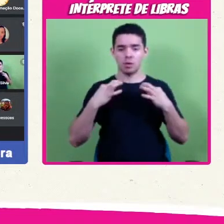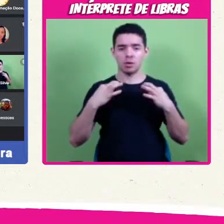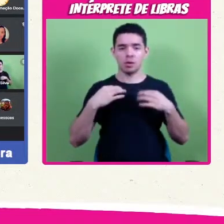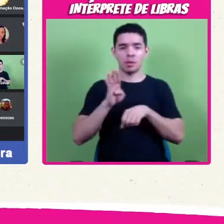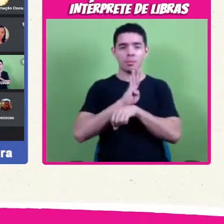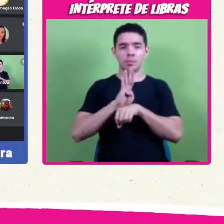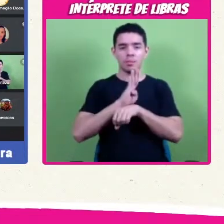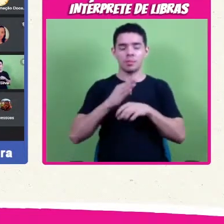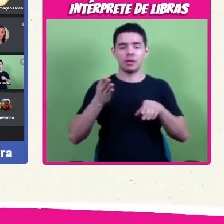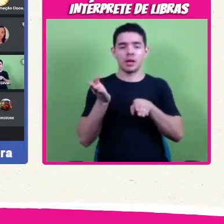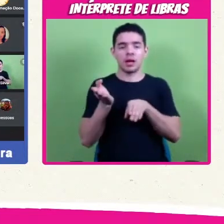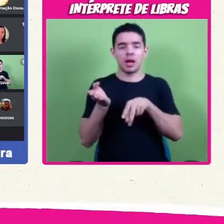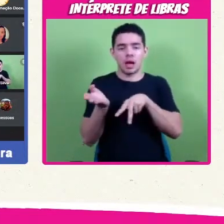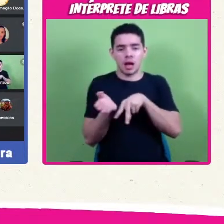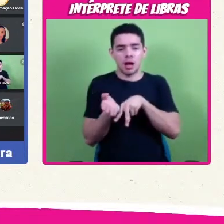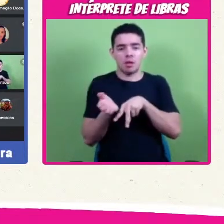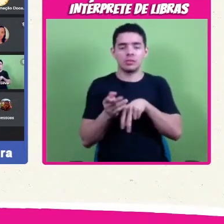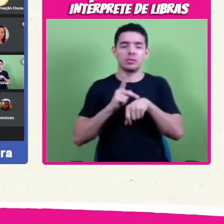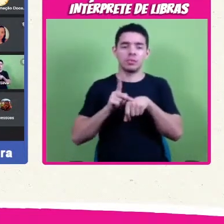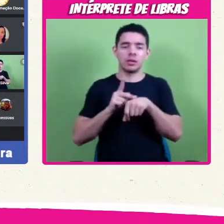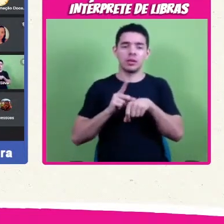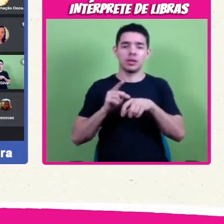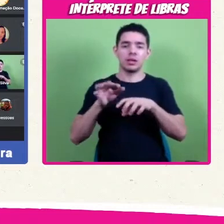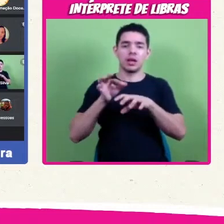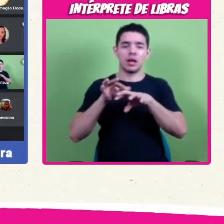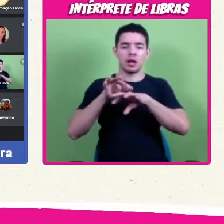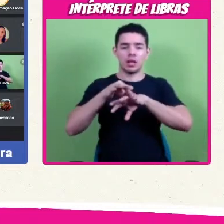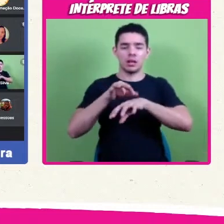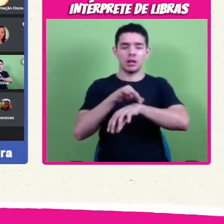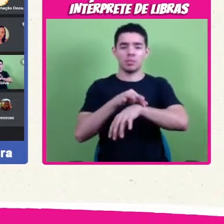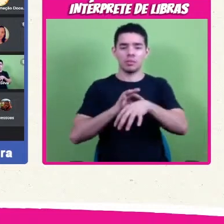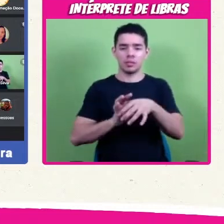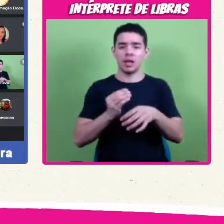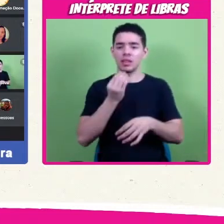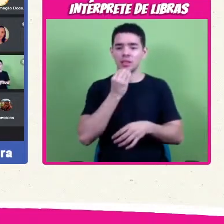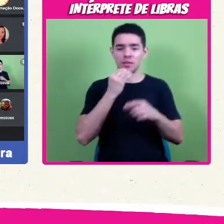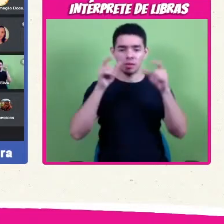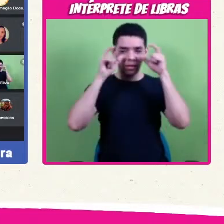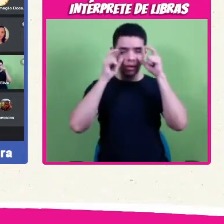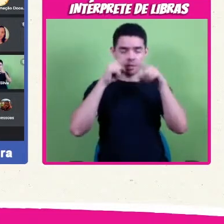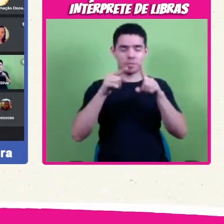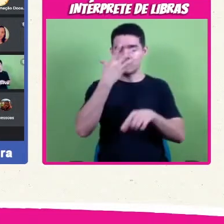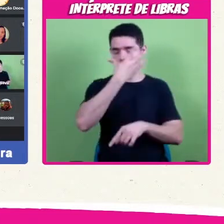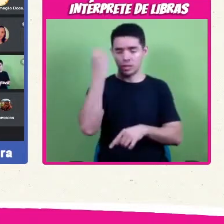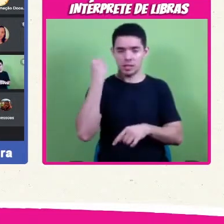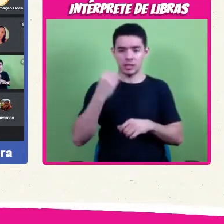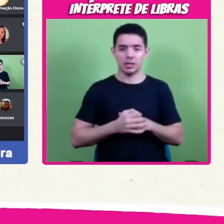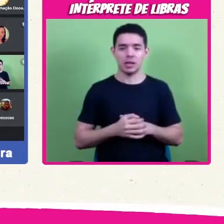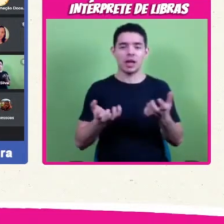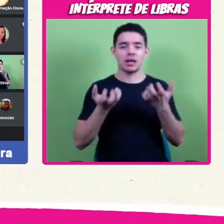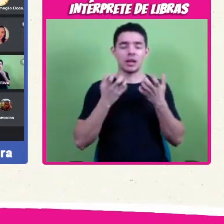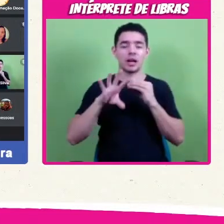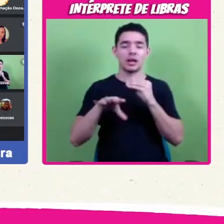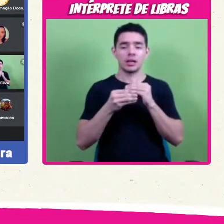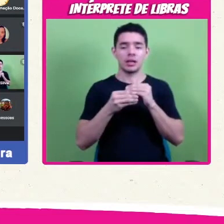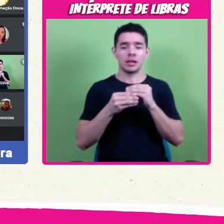preta, eu uso alguns anéis, pulseira vermelha, deveria estar usando óculos, mas esqueci. E quero acrescentar que